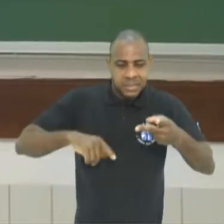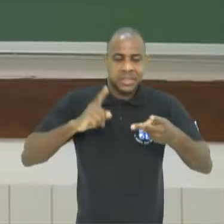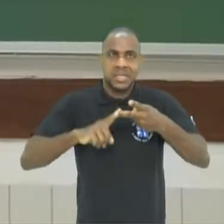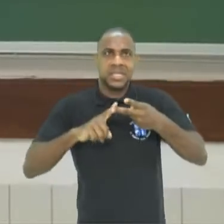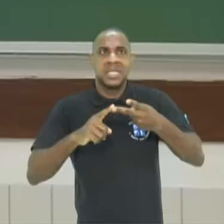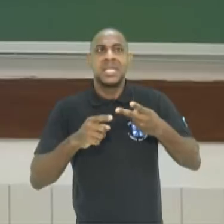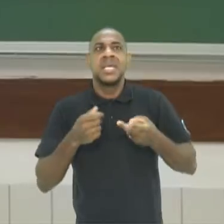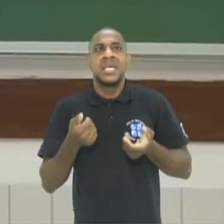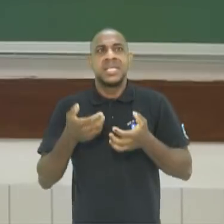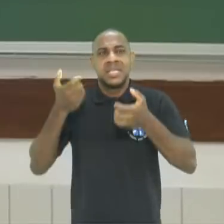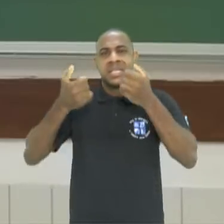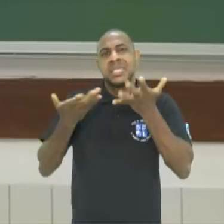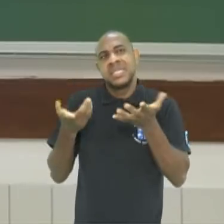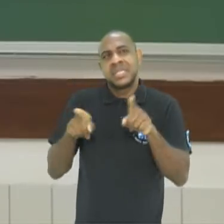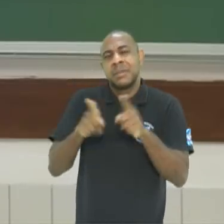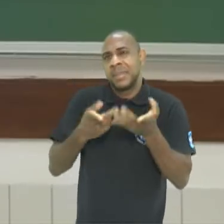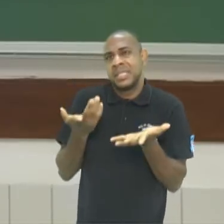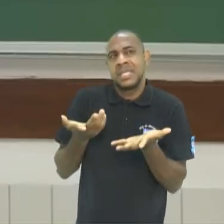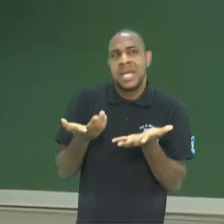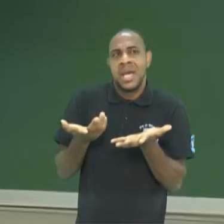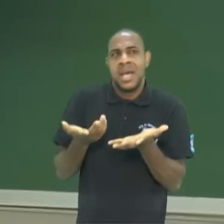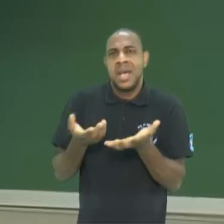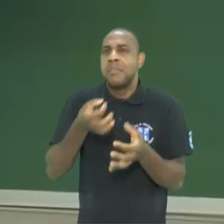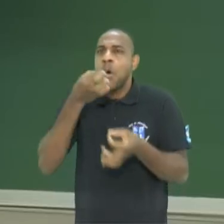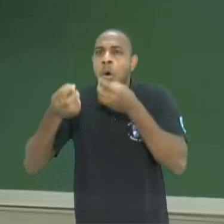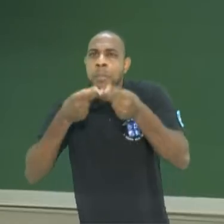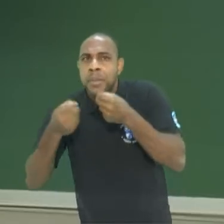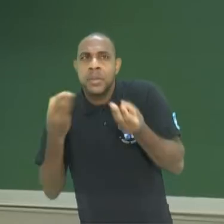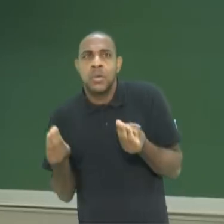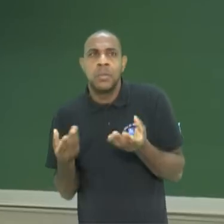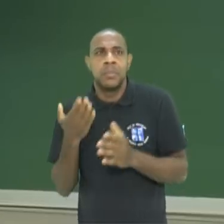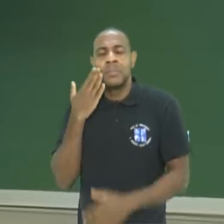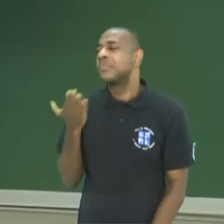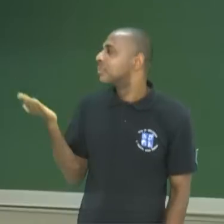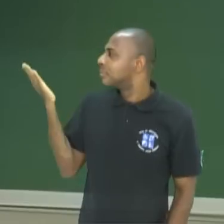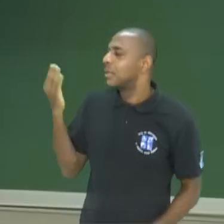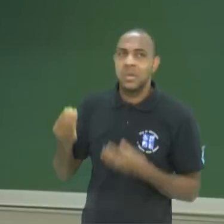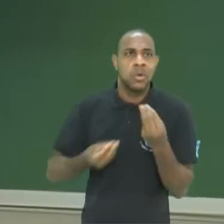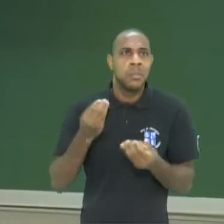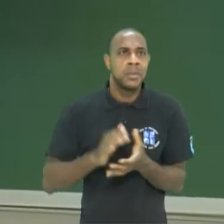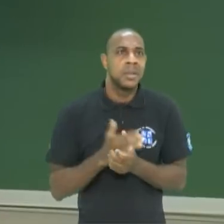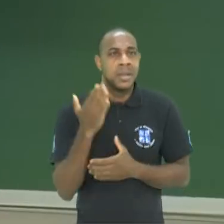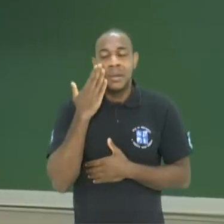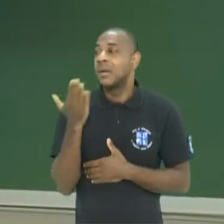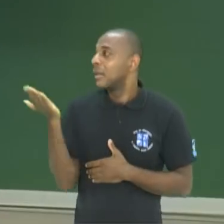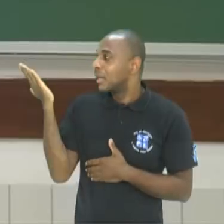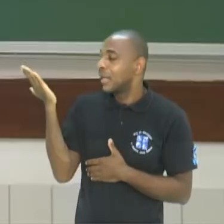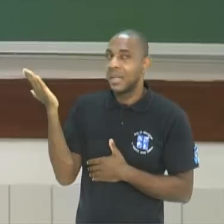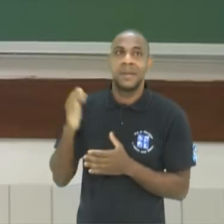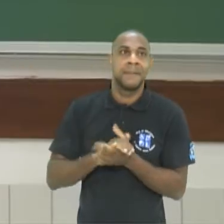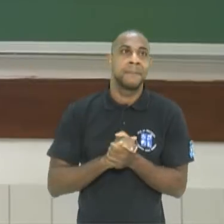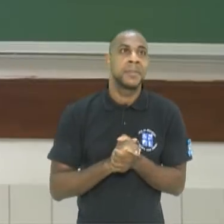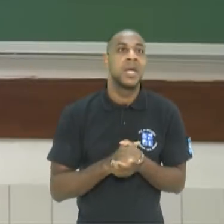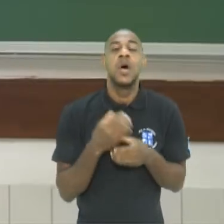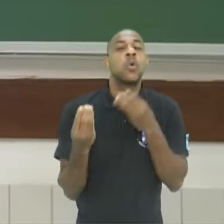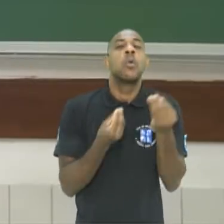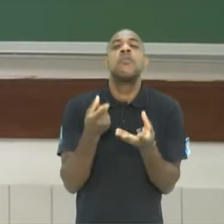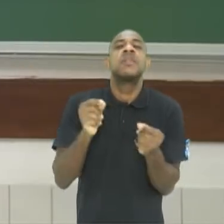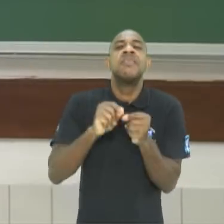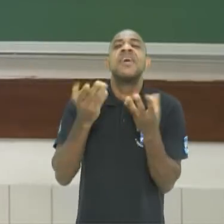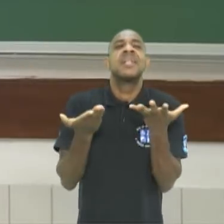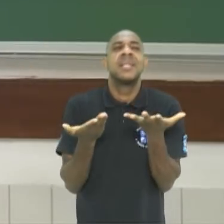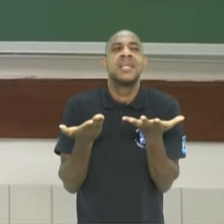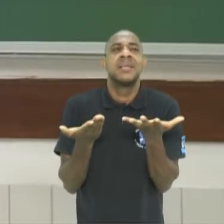relembrarem, ó. Expor um assunto de forma abrangente e profunda e argumentar, apresentar fatos e ideias. Mas como que você vai